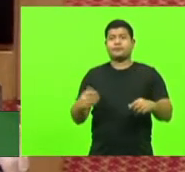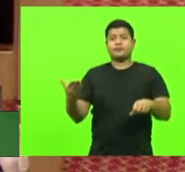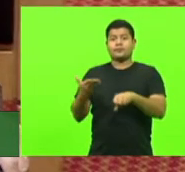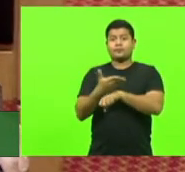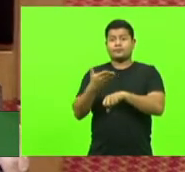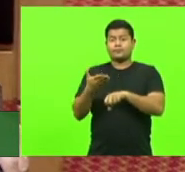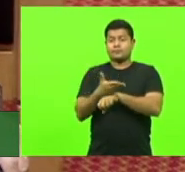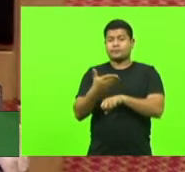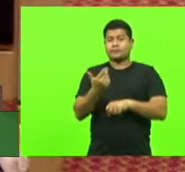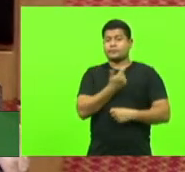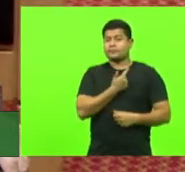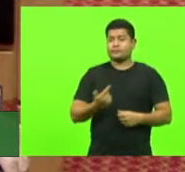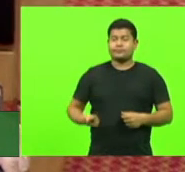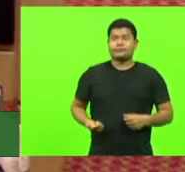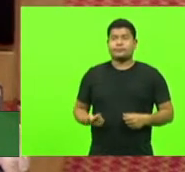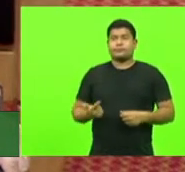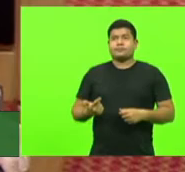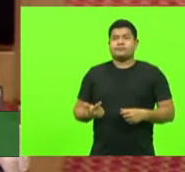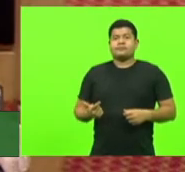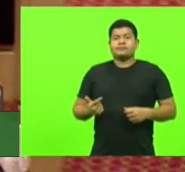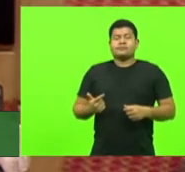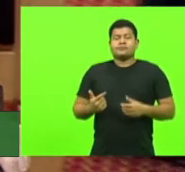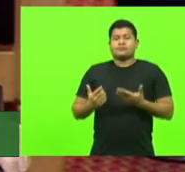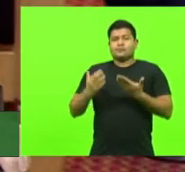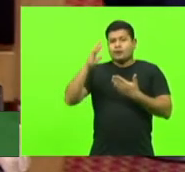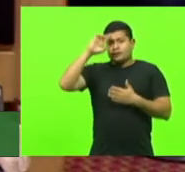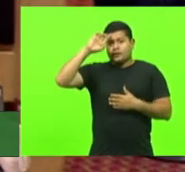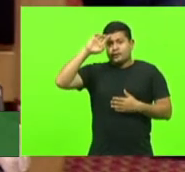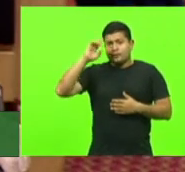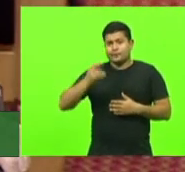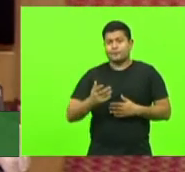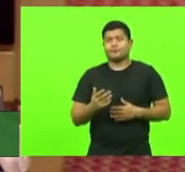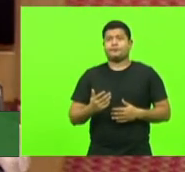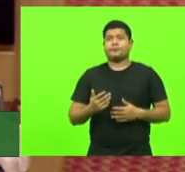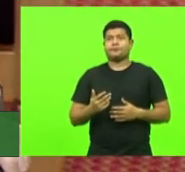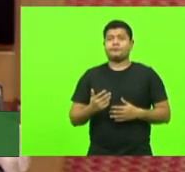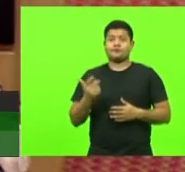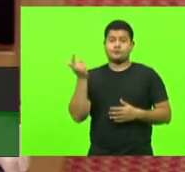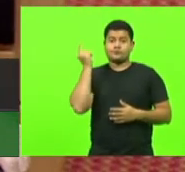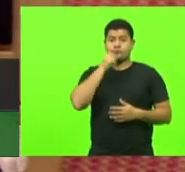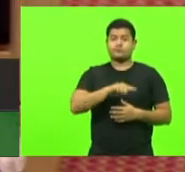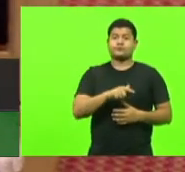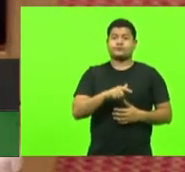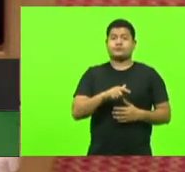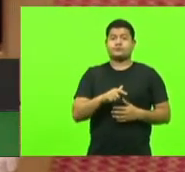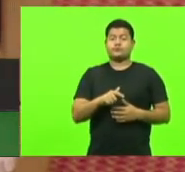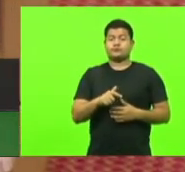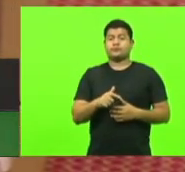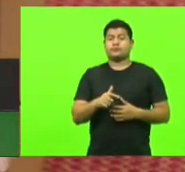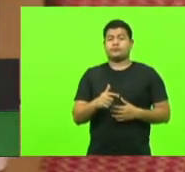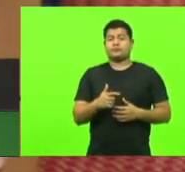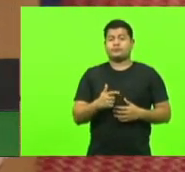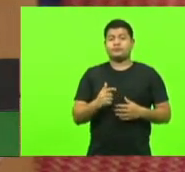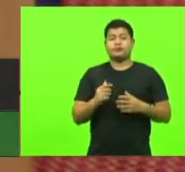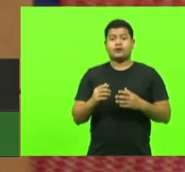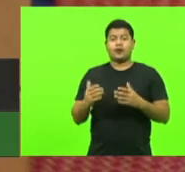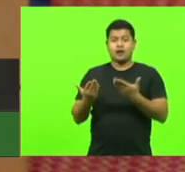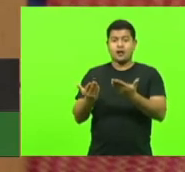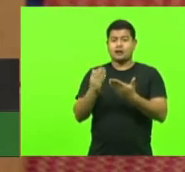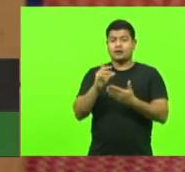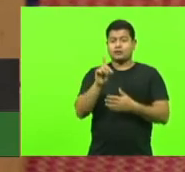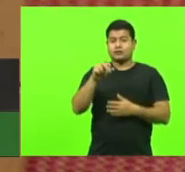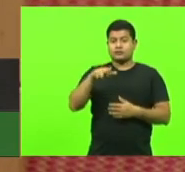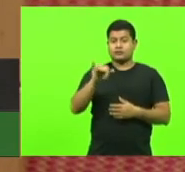participação do governador, dessa solução aí que foi encontrada junto ao DENIT, porque